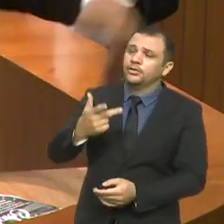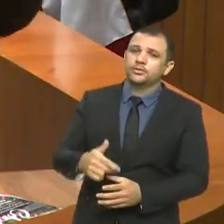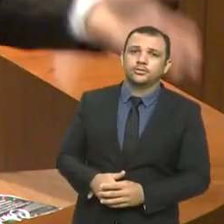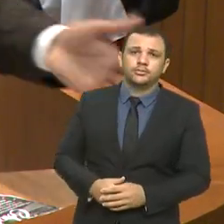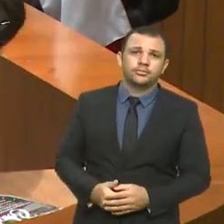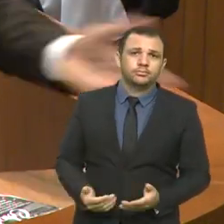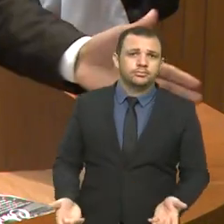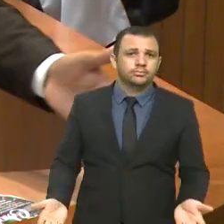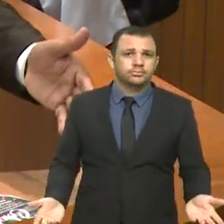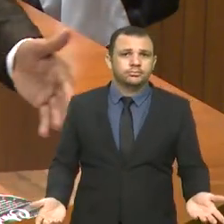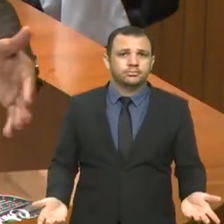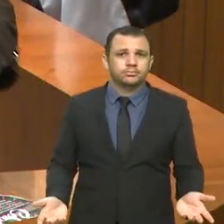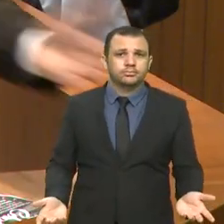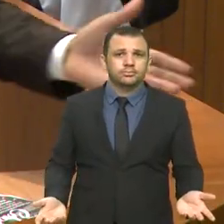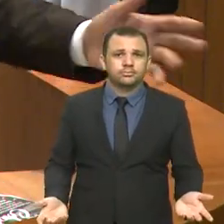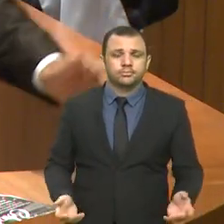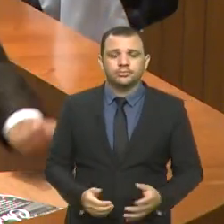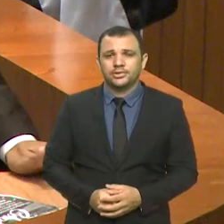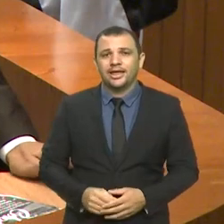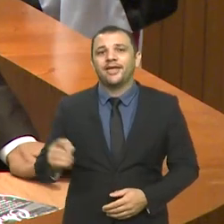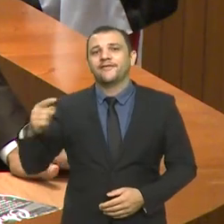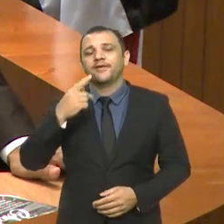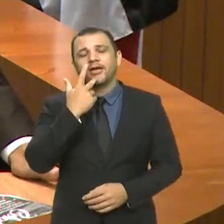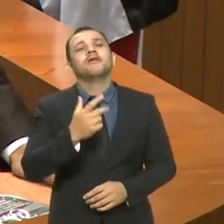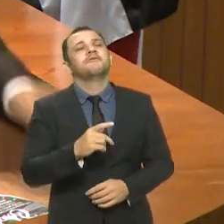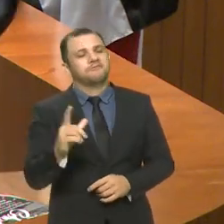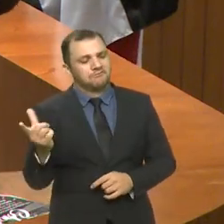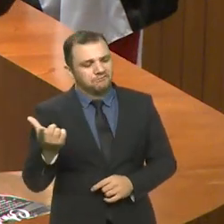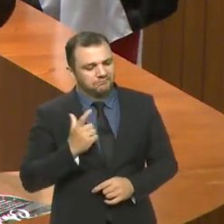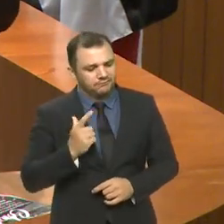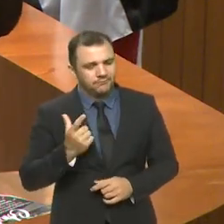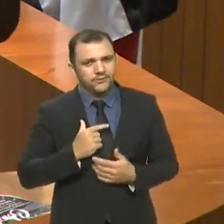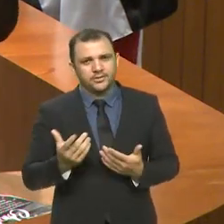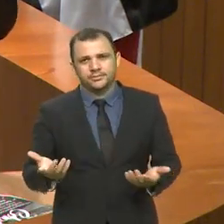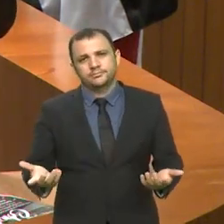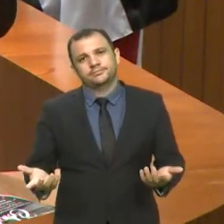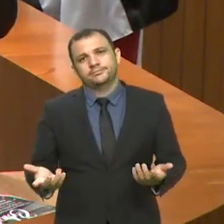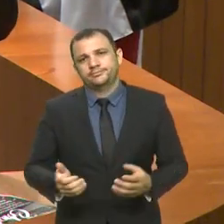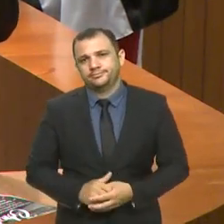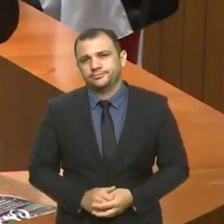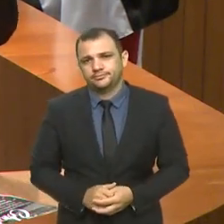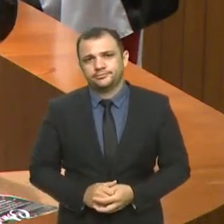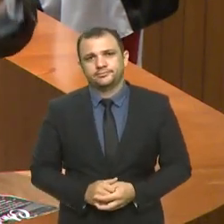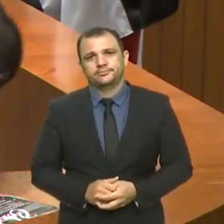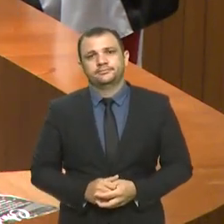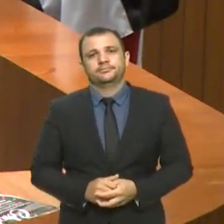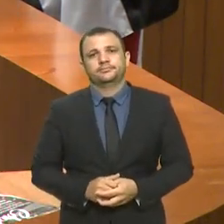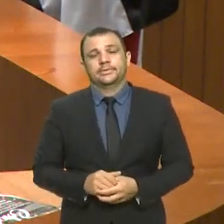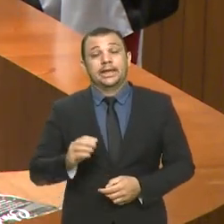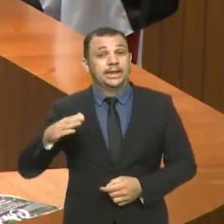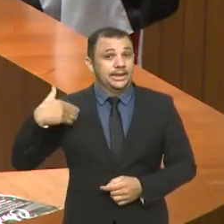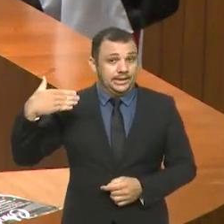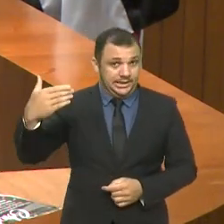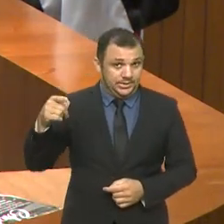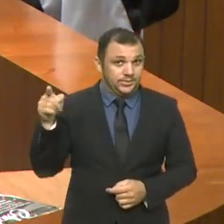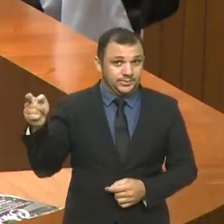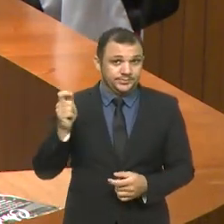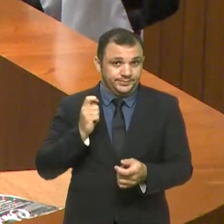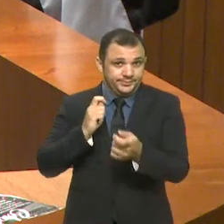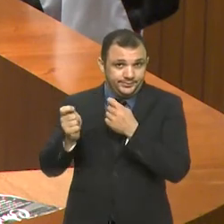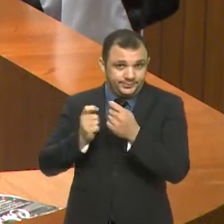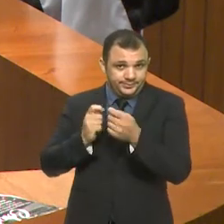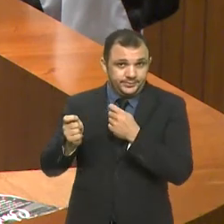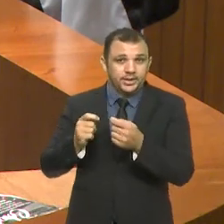E aí o mentiroso vai lá e diz que vai ter BRT. Nesse dia, nessa entrevista com o